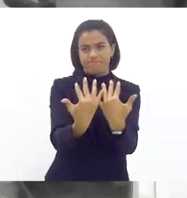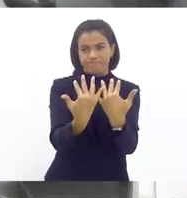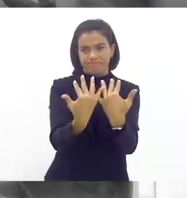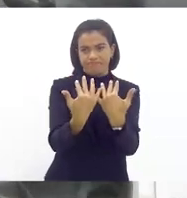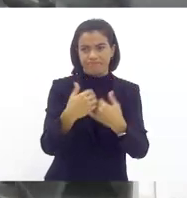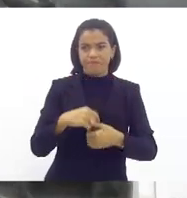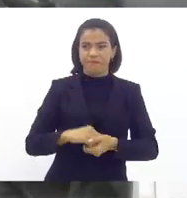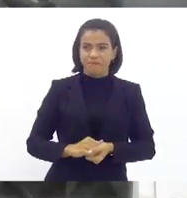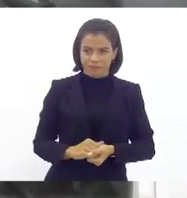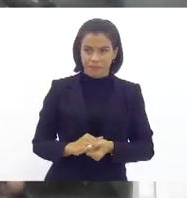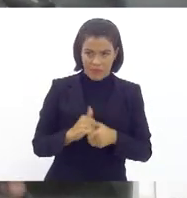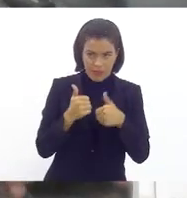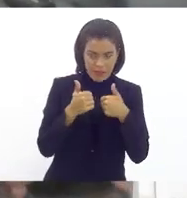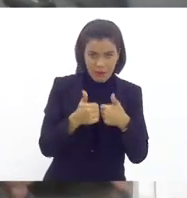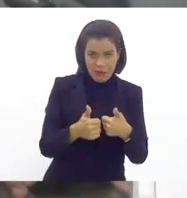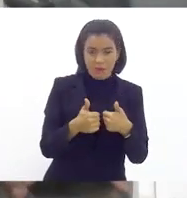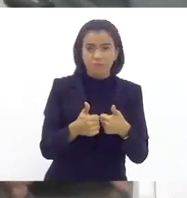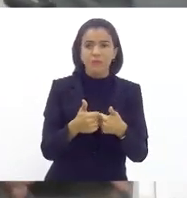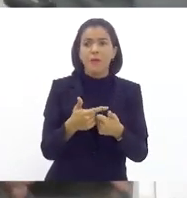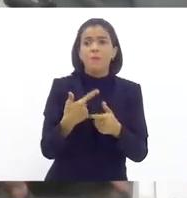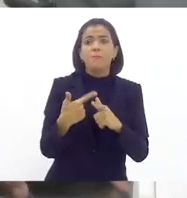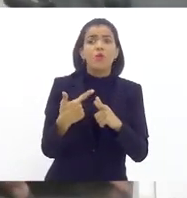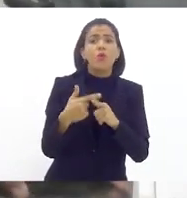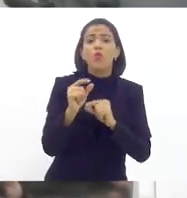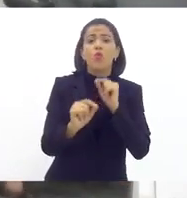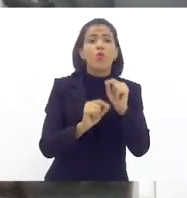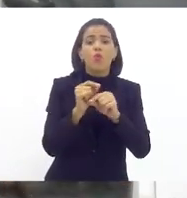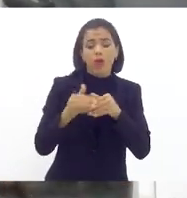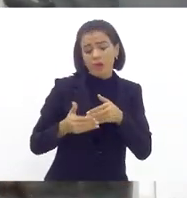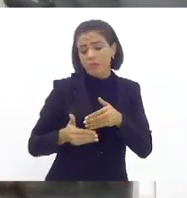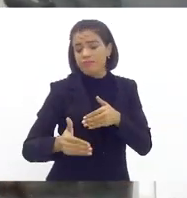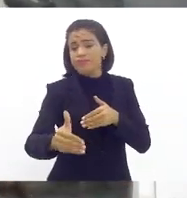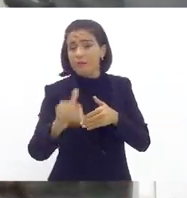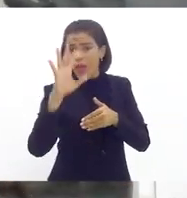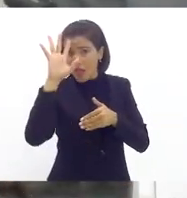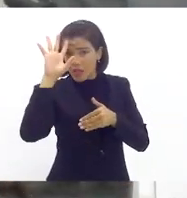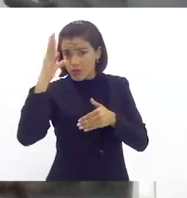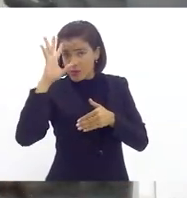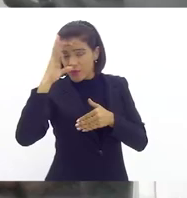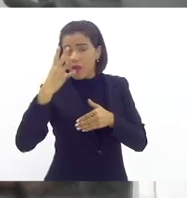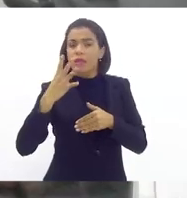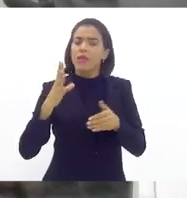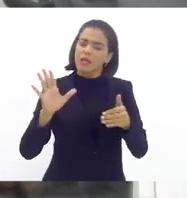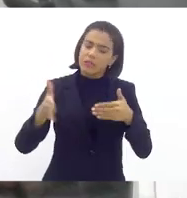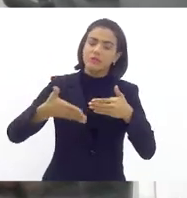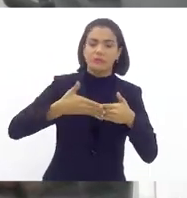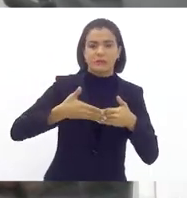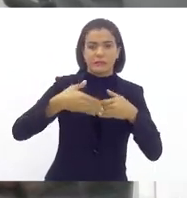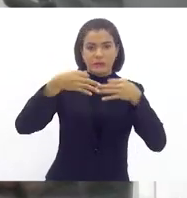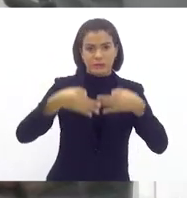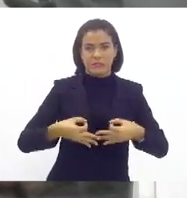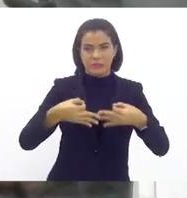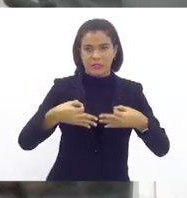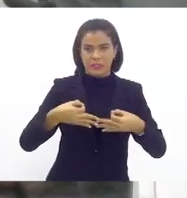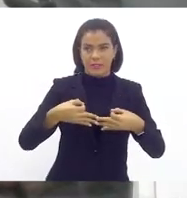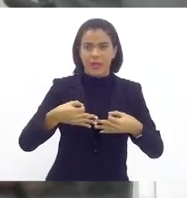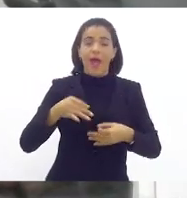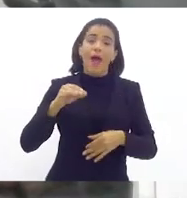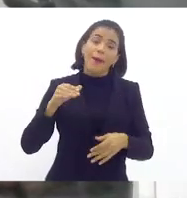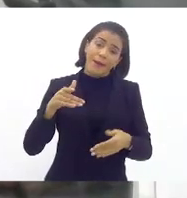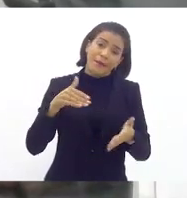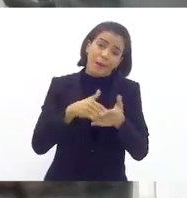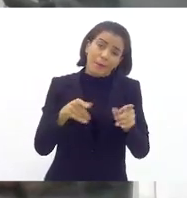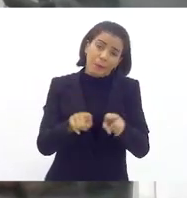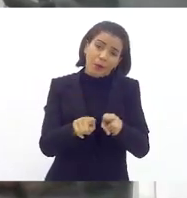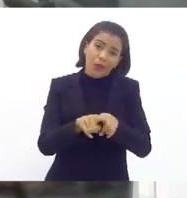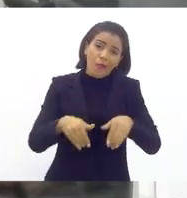as considerações, conclusões, o a gente vai fazer daqui para frente, e aí a encerra, até para ninguém ficar com fome demais,